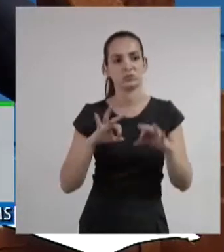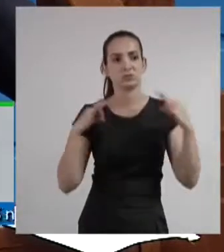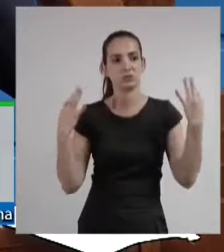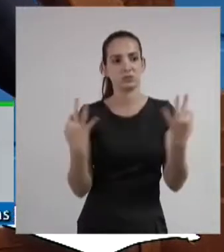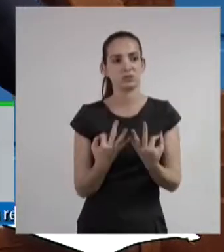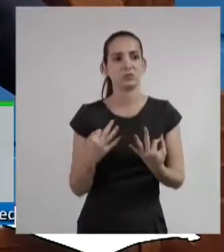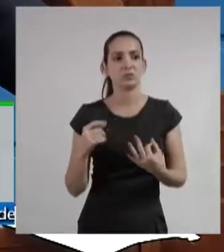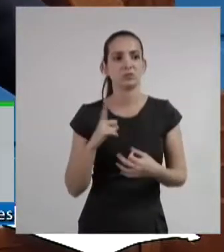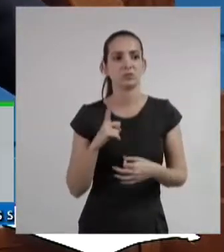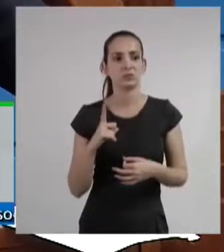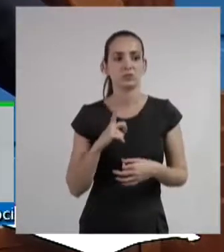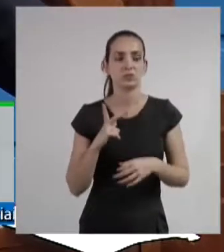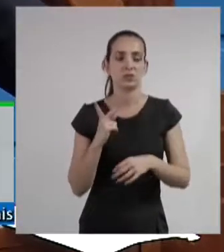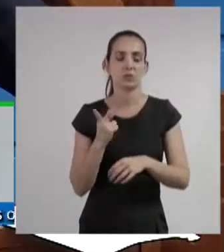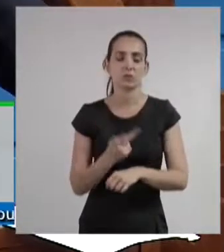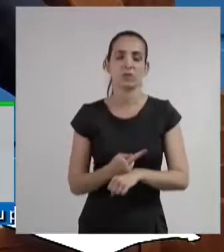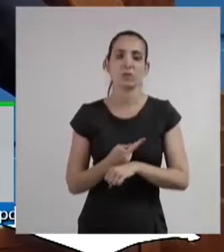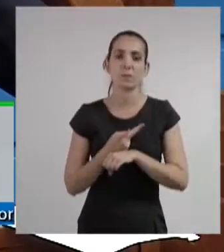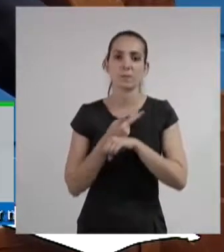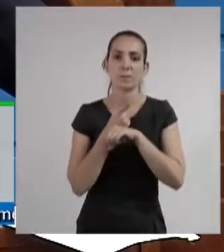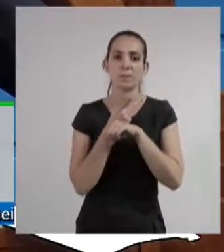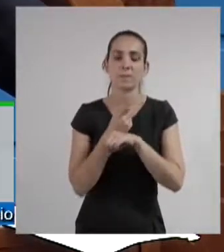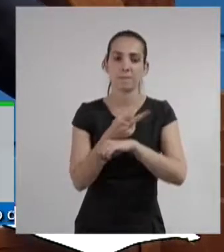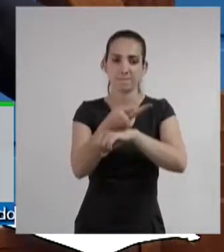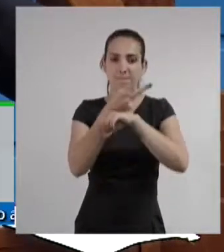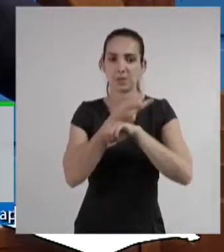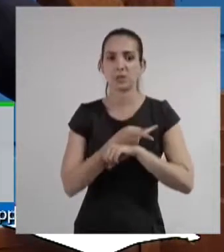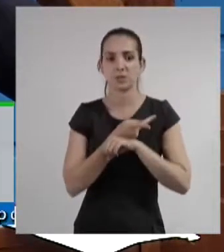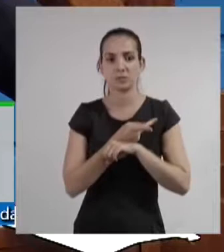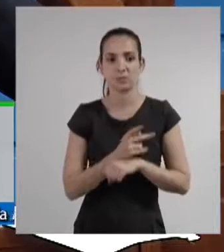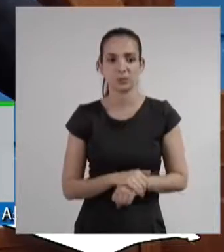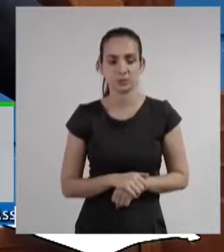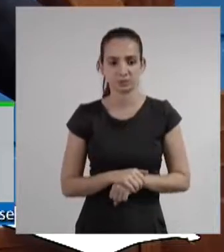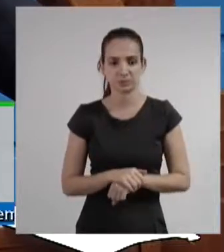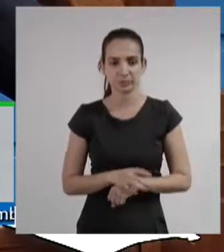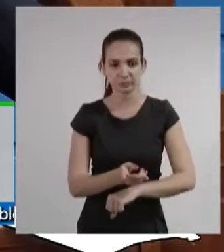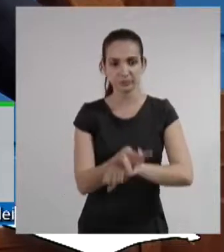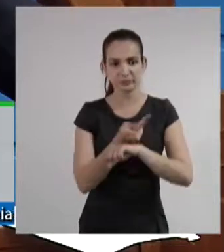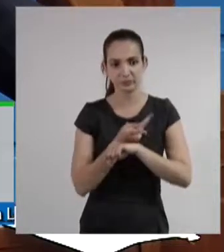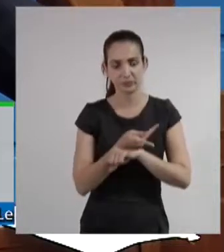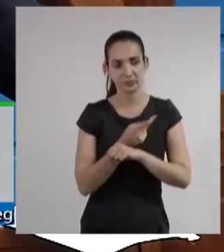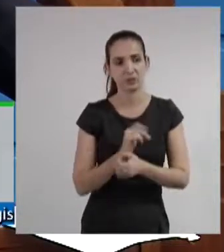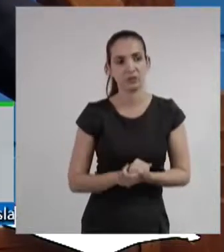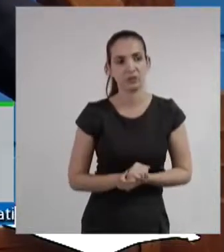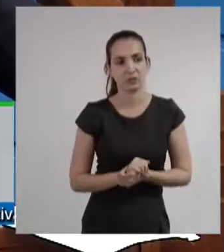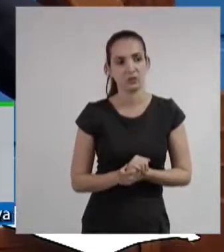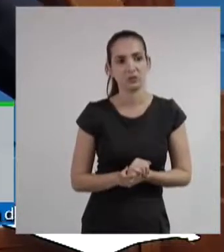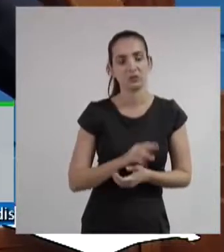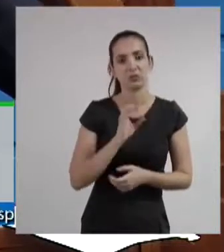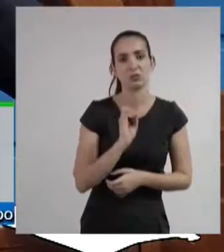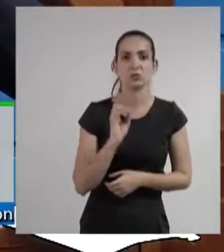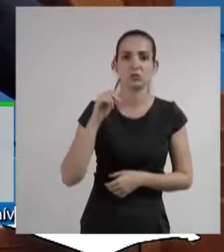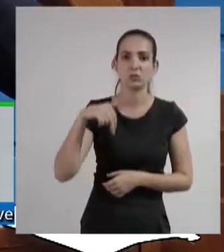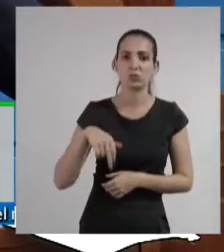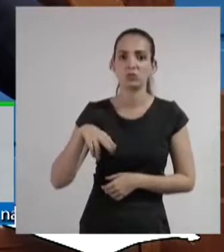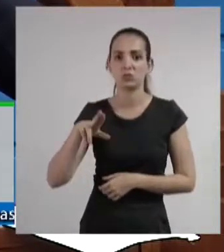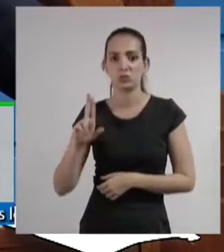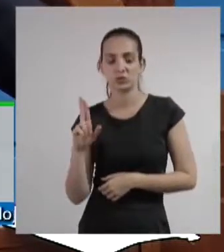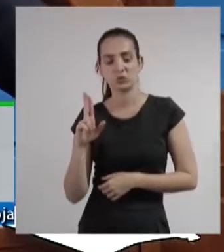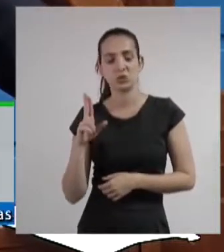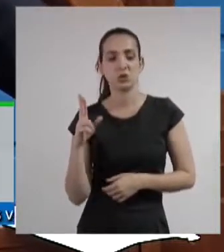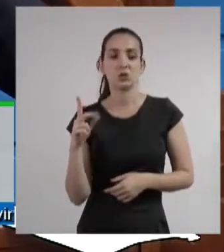foi premiado pela Organização das Nações Unidas como